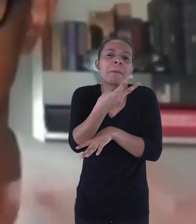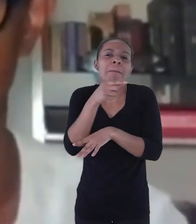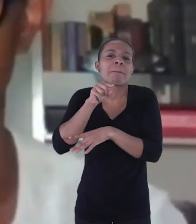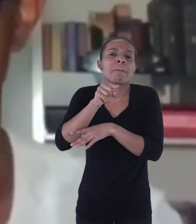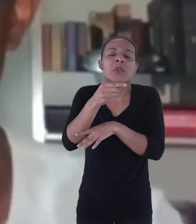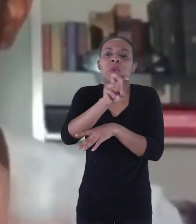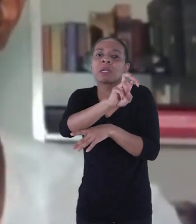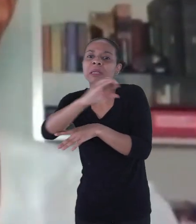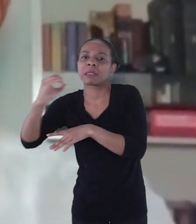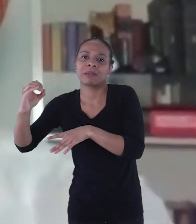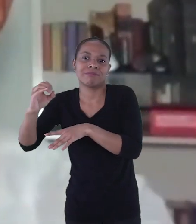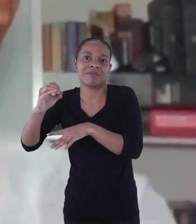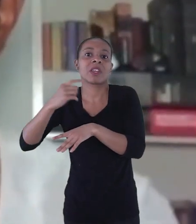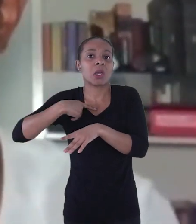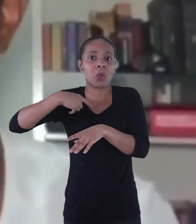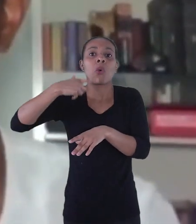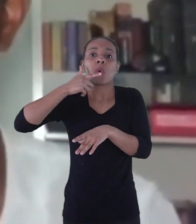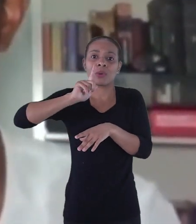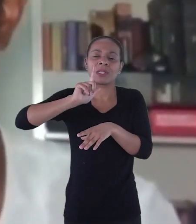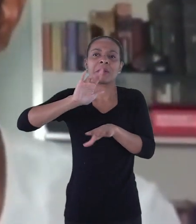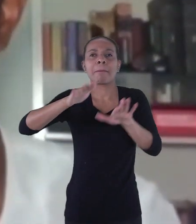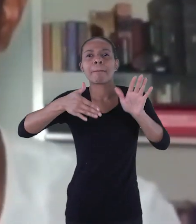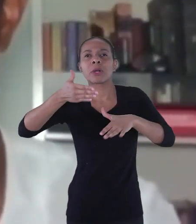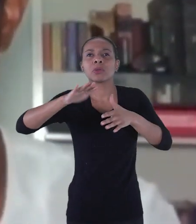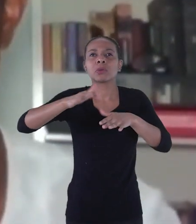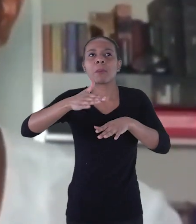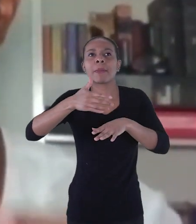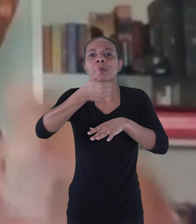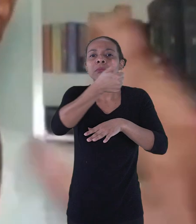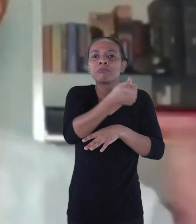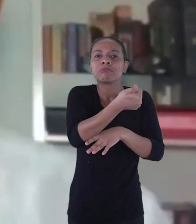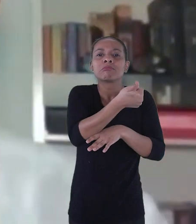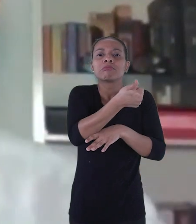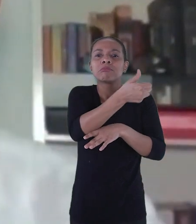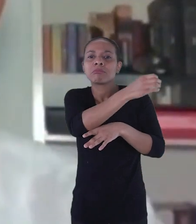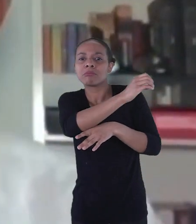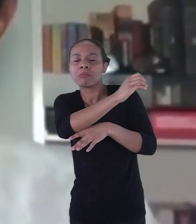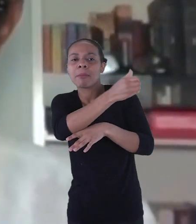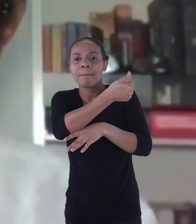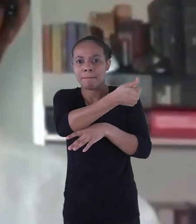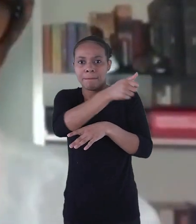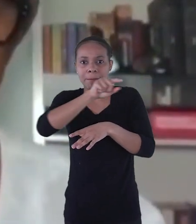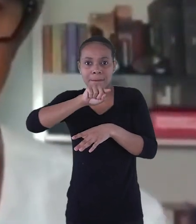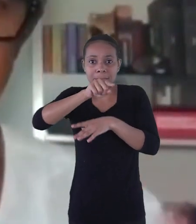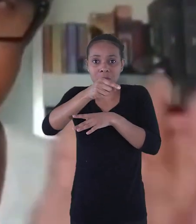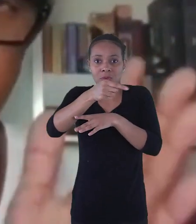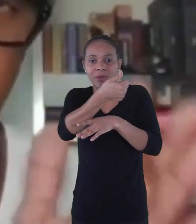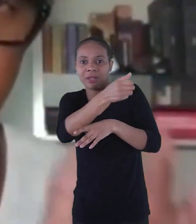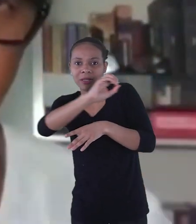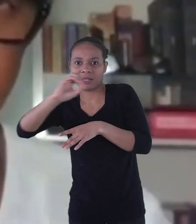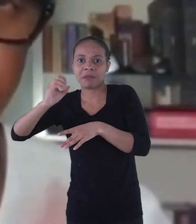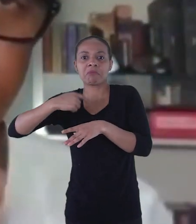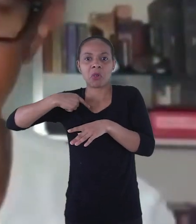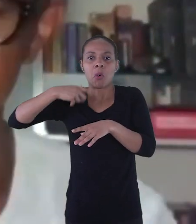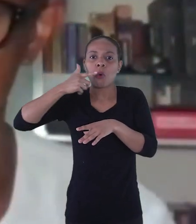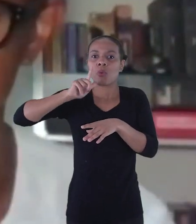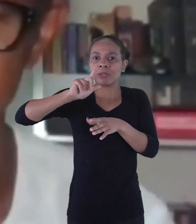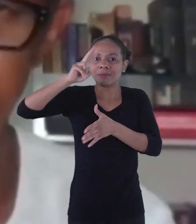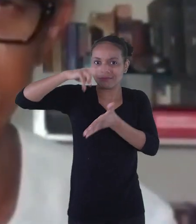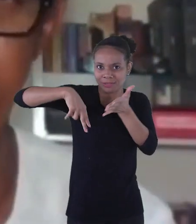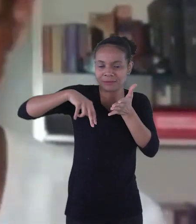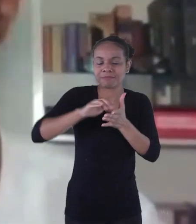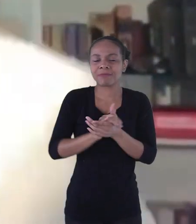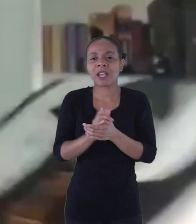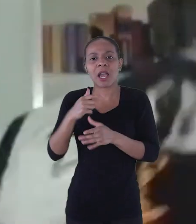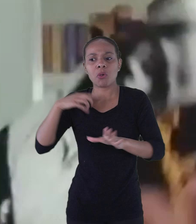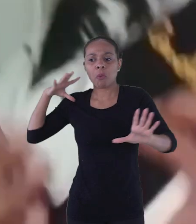matérias, notas e tudo mais. Eu consegui ler 1.100 desses recortes todos. E aí eu consegui fazer um panorama. Tom Farias segura nas mãos